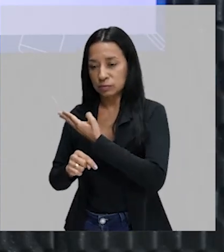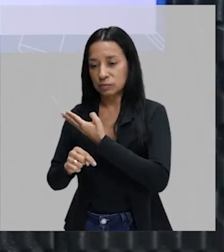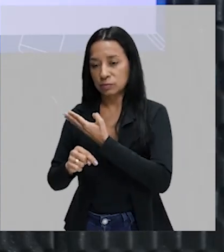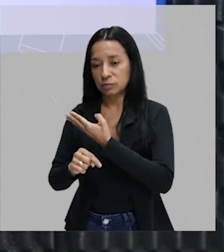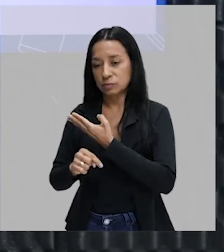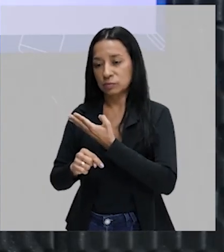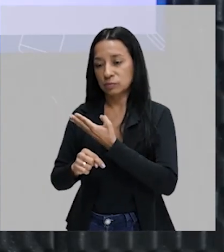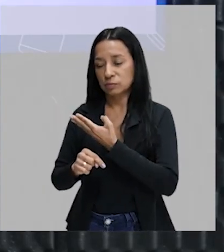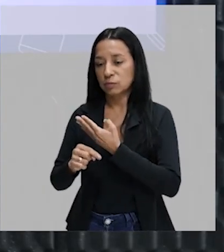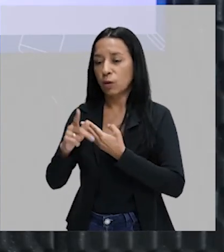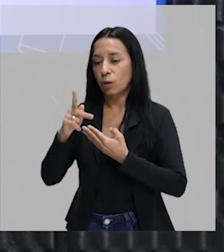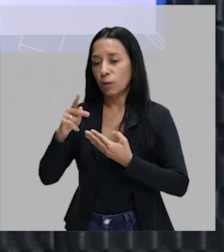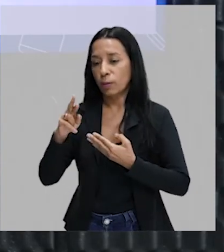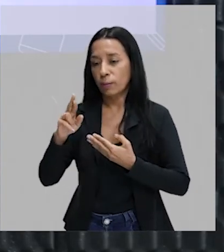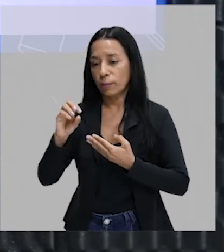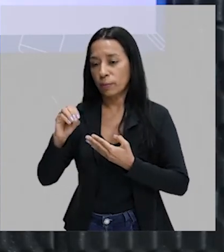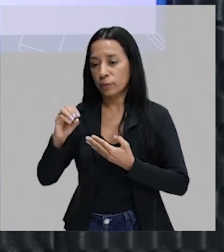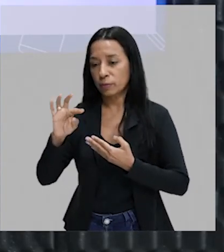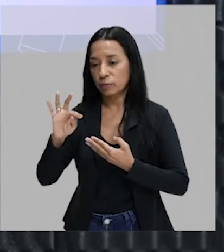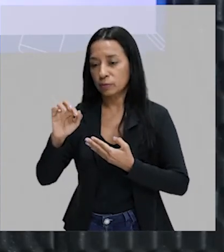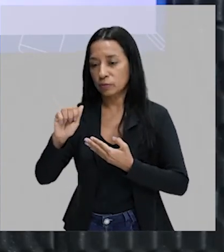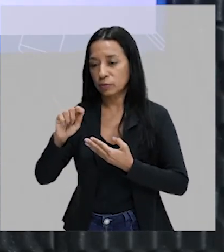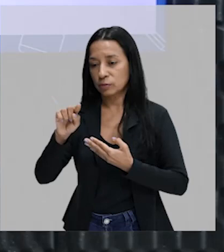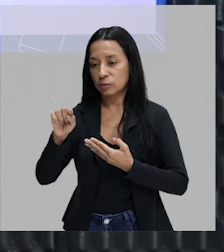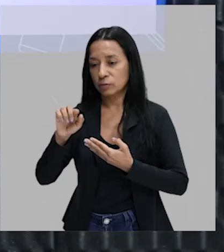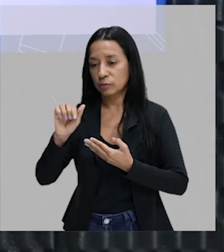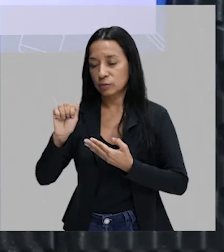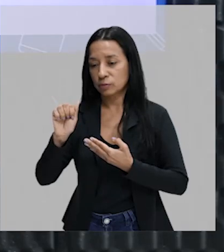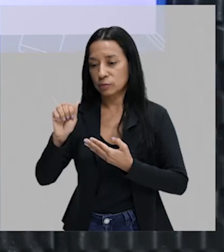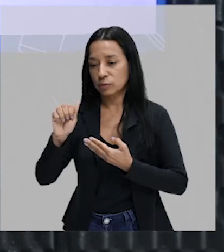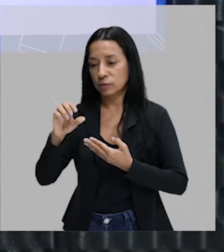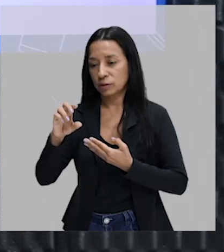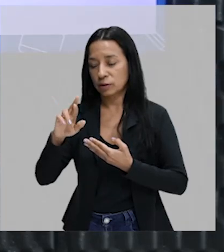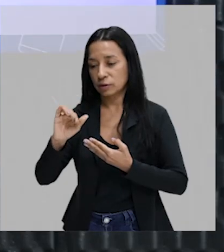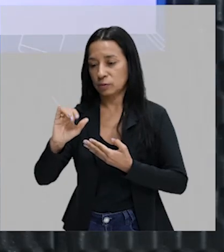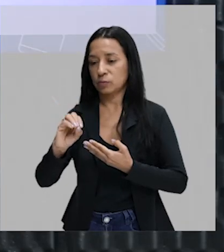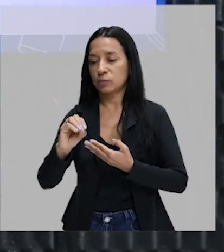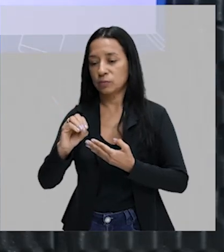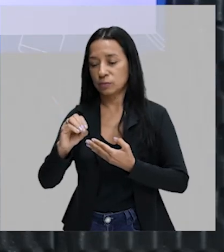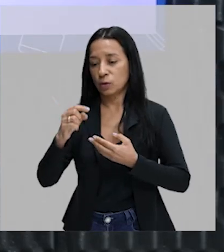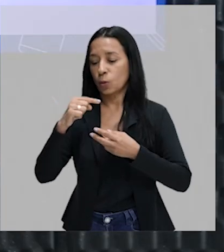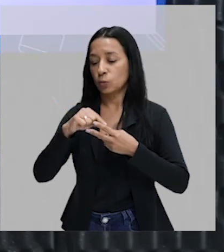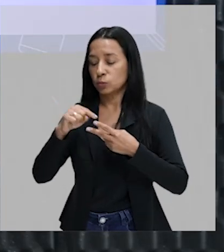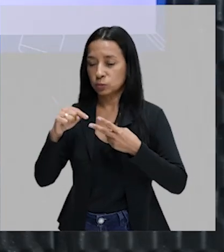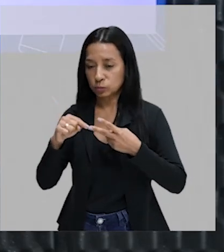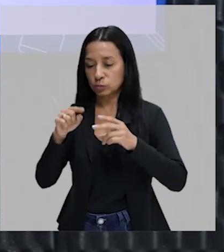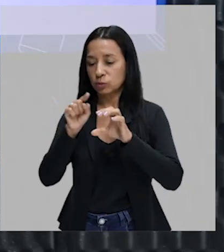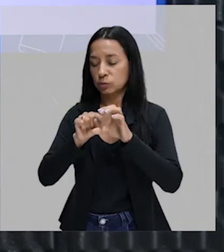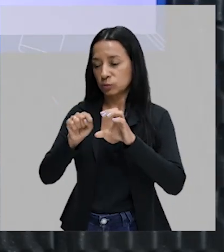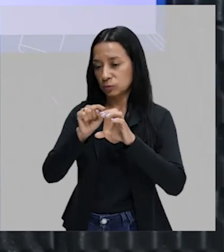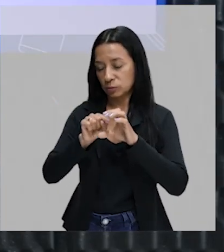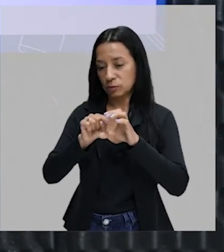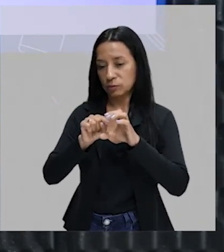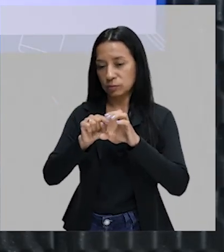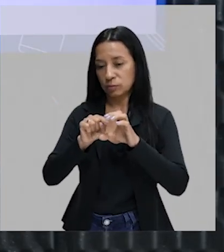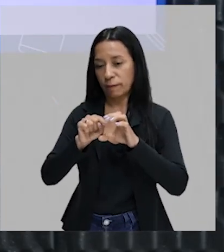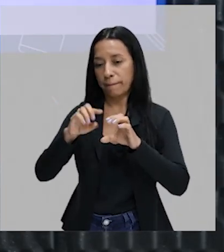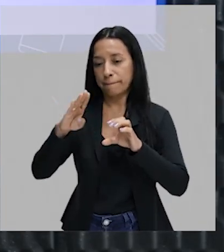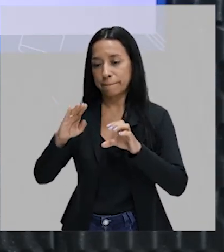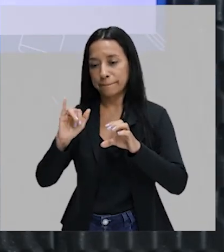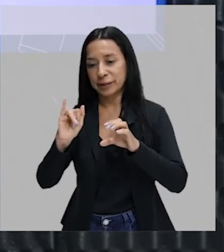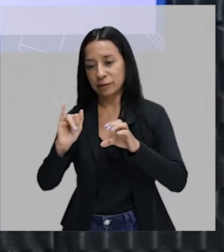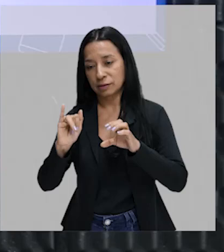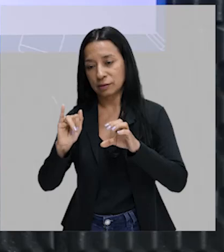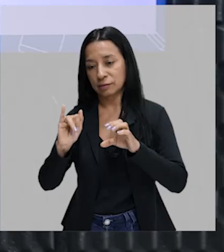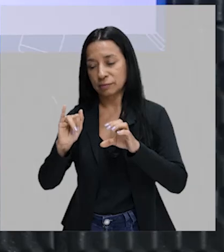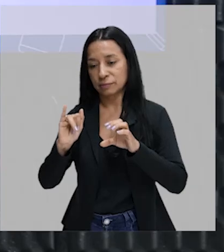organismo unicelular. Ele é chamado de paramécio. Veja que ele tem dois núcleos. Ele é binucleado, porque tem